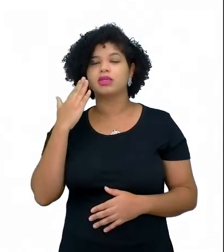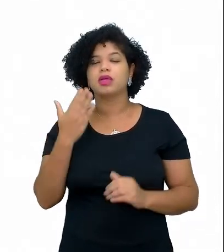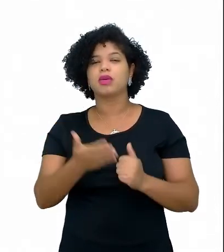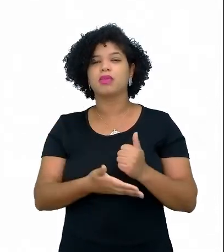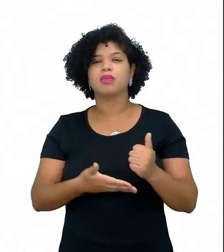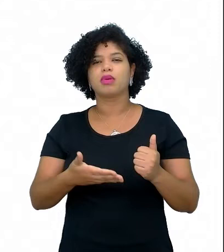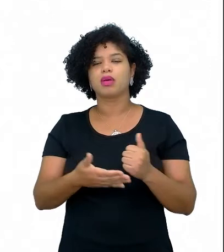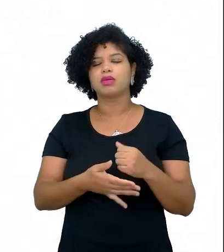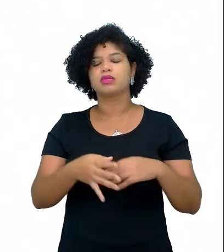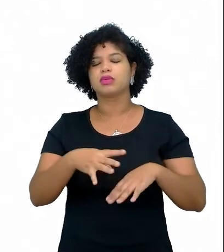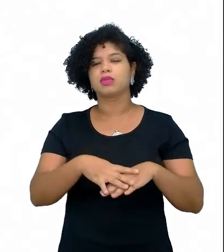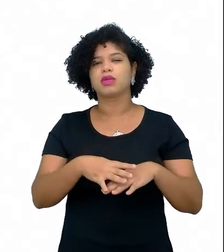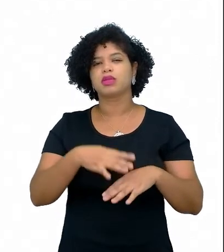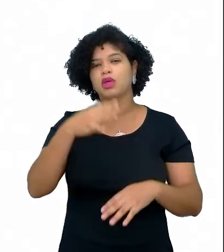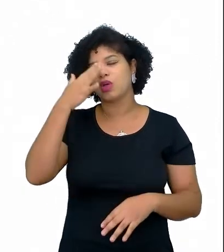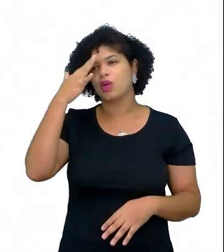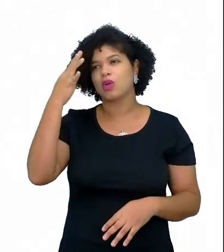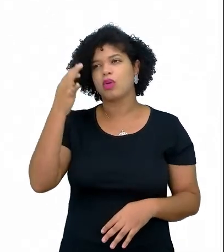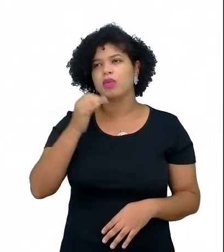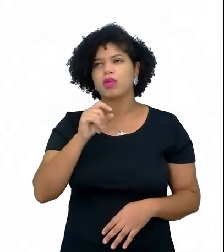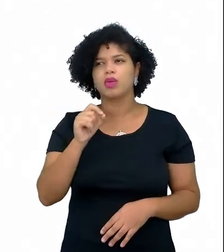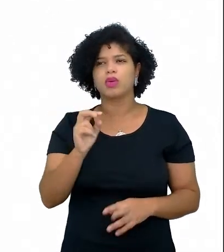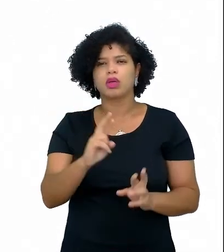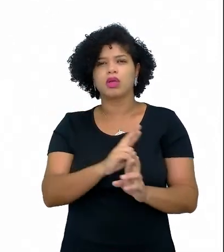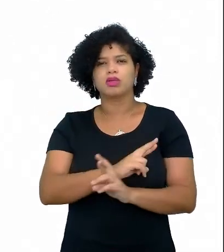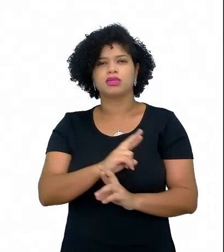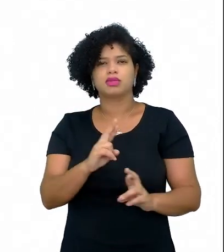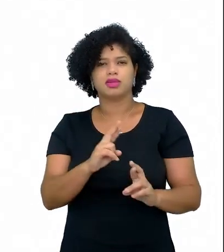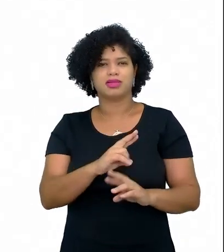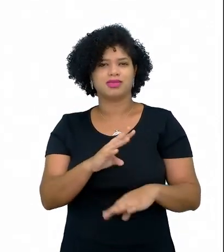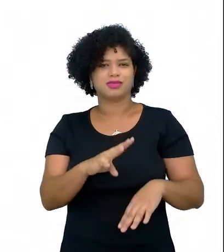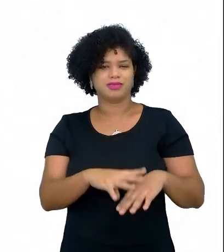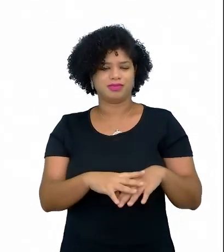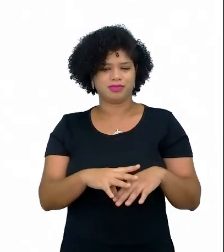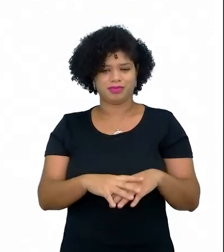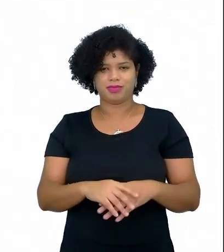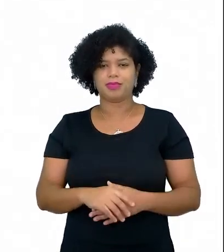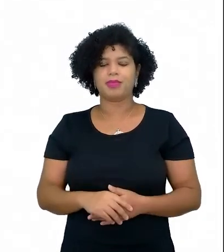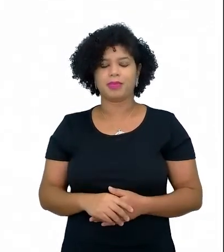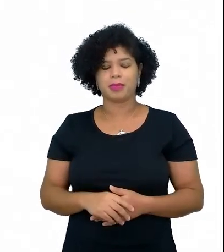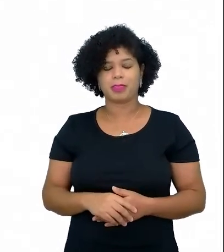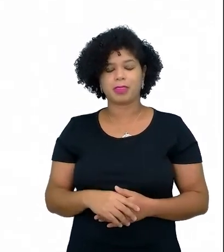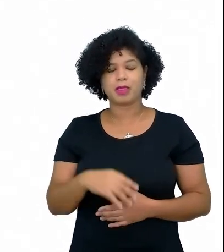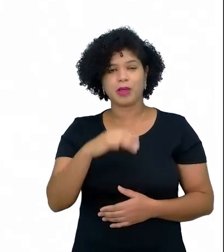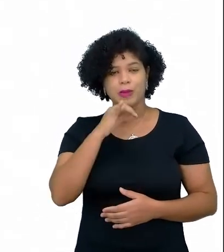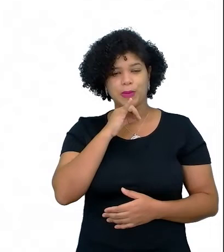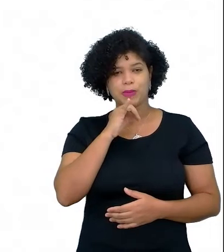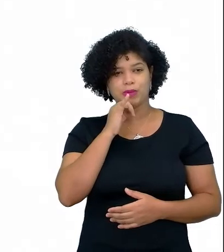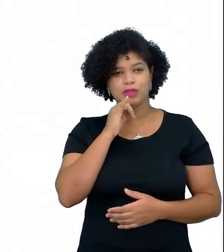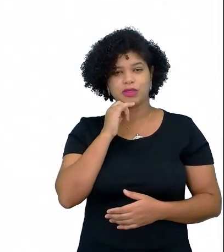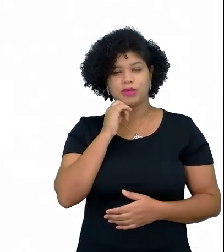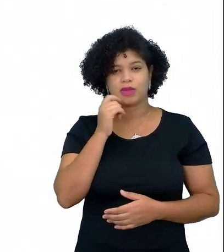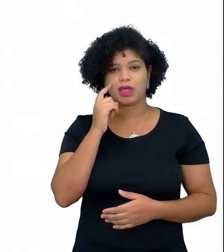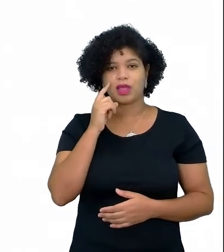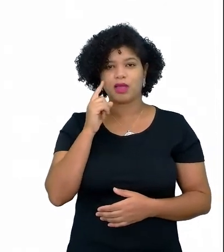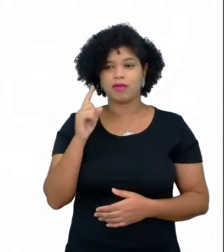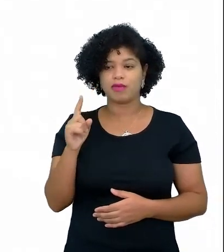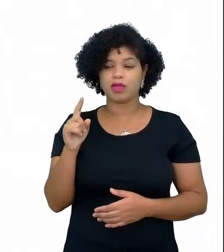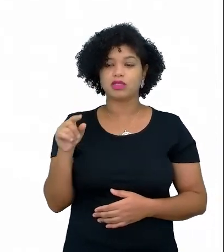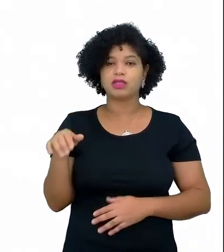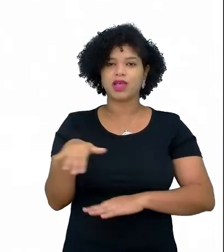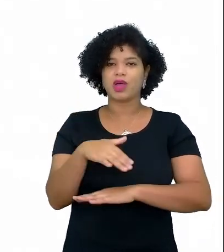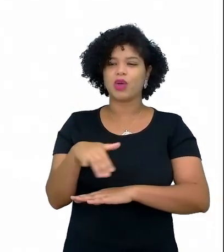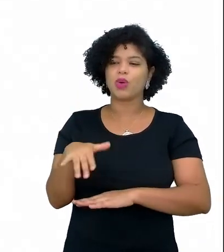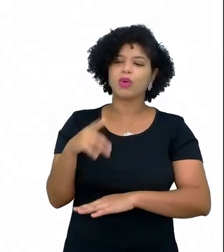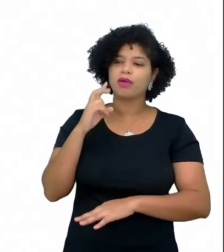ele tem que entender esse mundo que o cerca matematicamente. Quando eu olho uma esfera na rua, é uma bola, mas eu já vejo uma